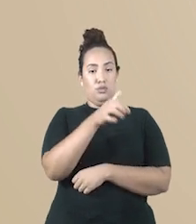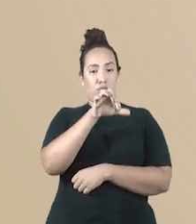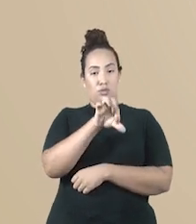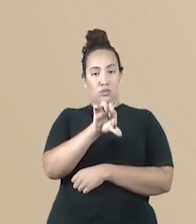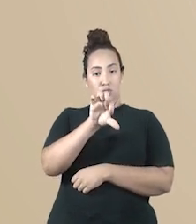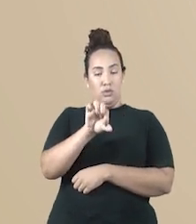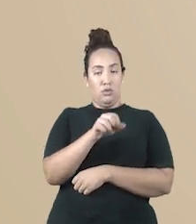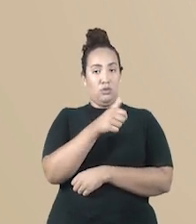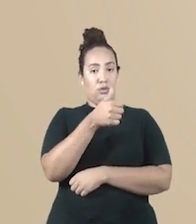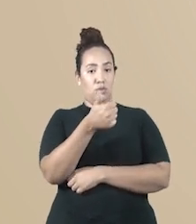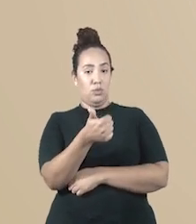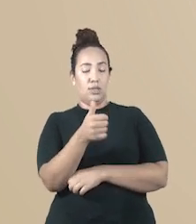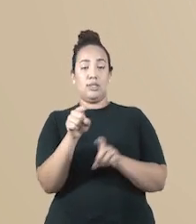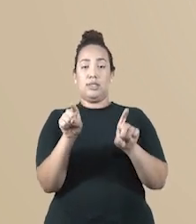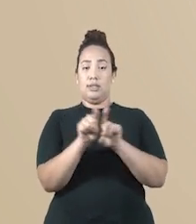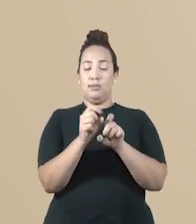de